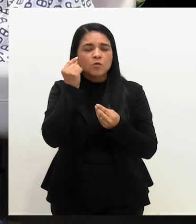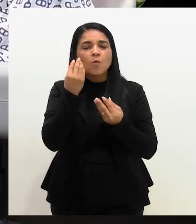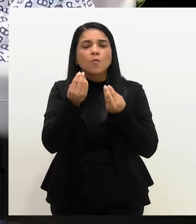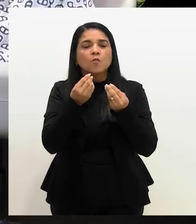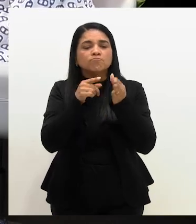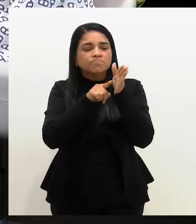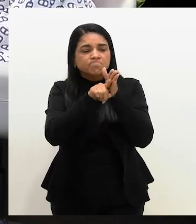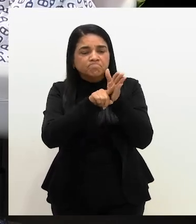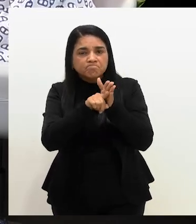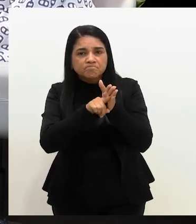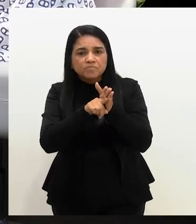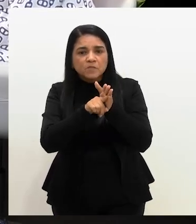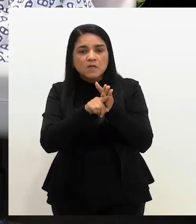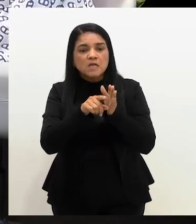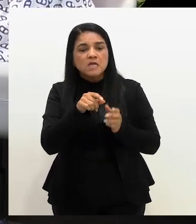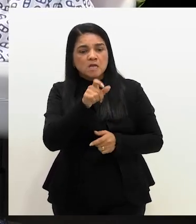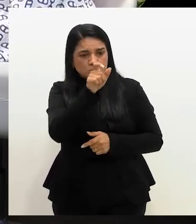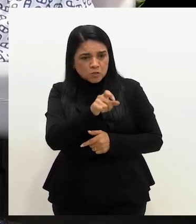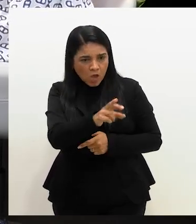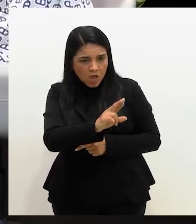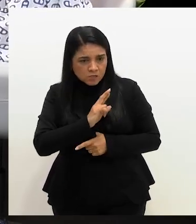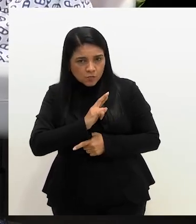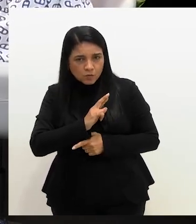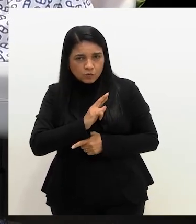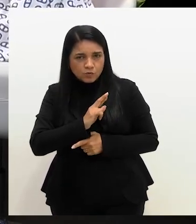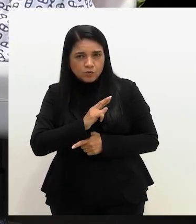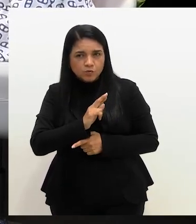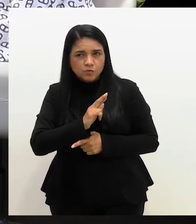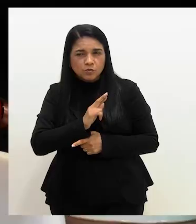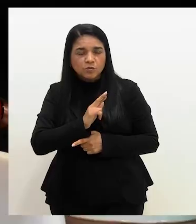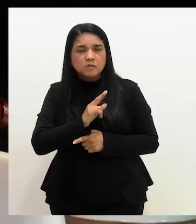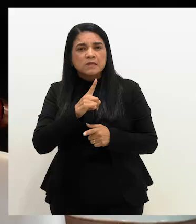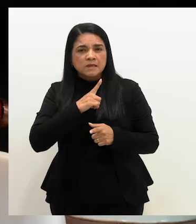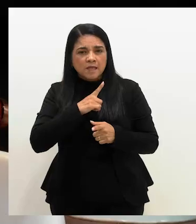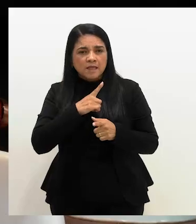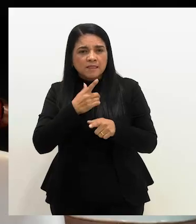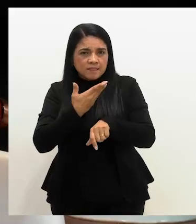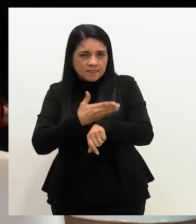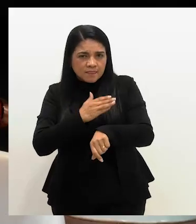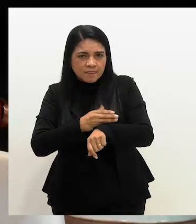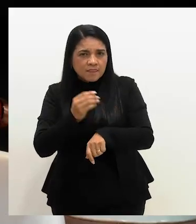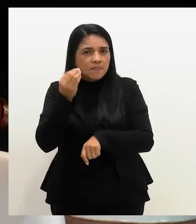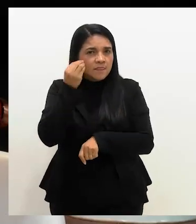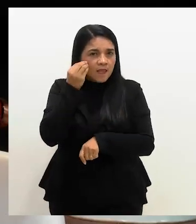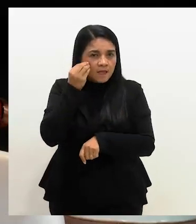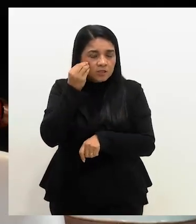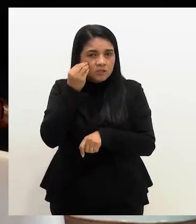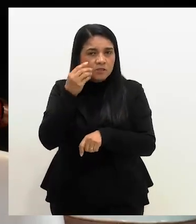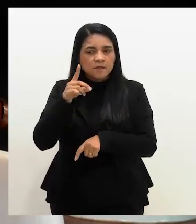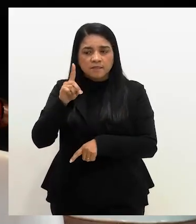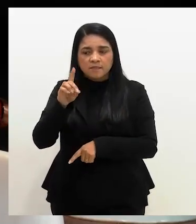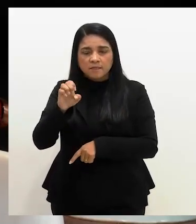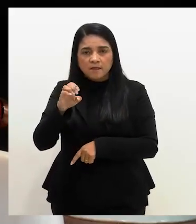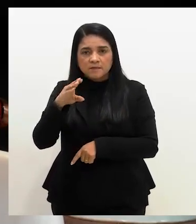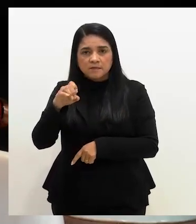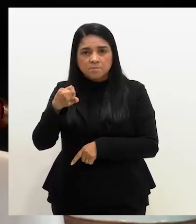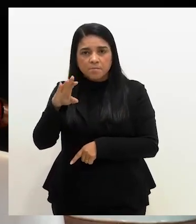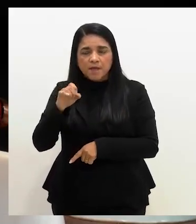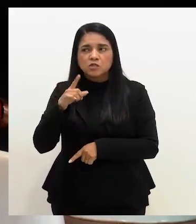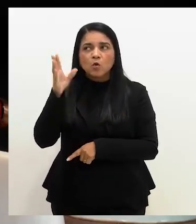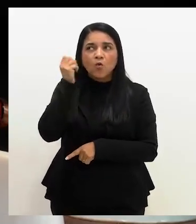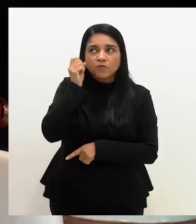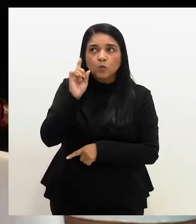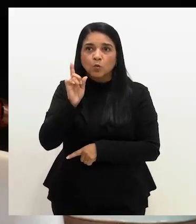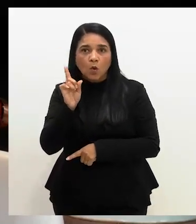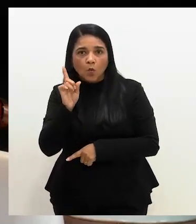você ofere? Que ele mesmo que diz, você o expõe a algum tipo de ruído em decibéis crescentes e ele